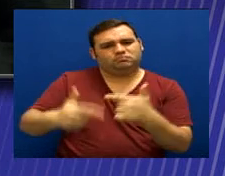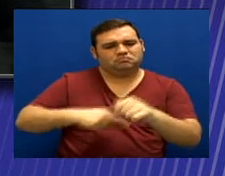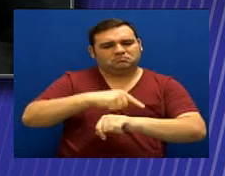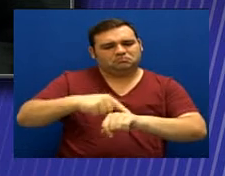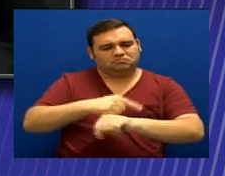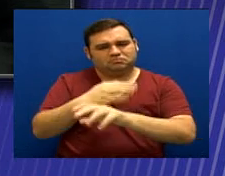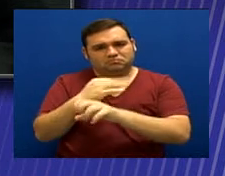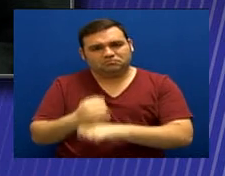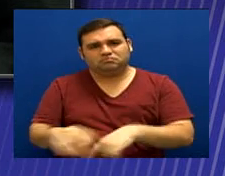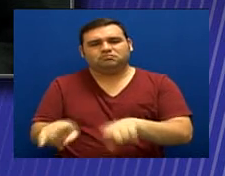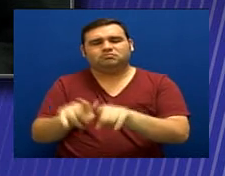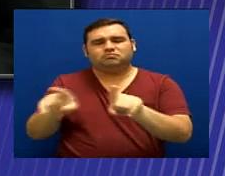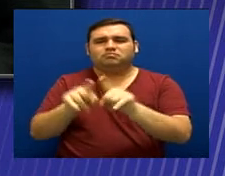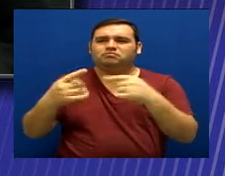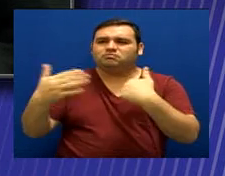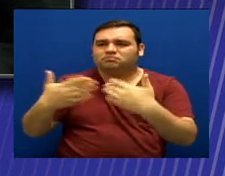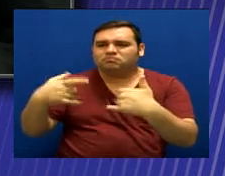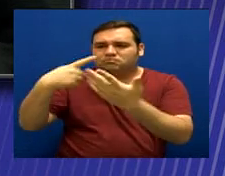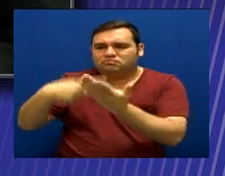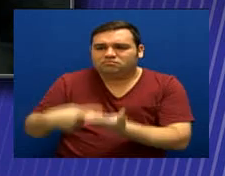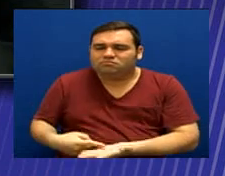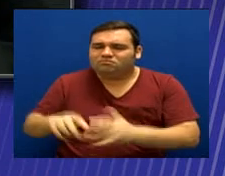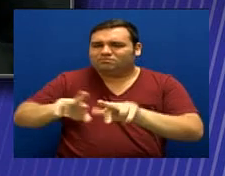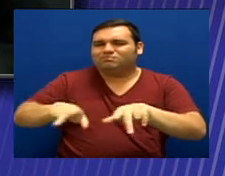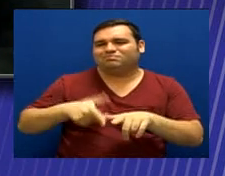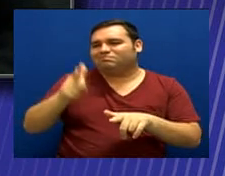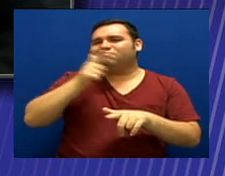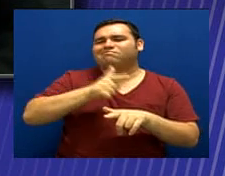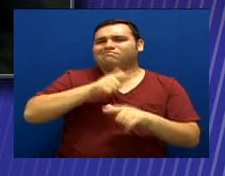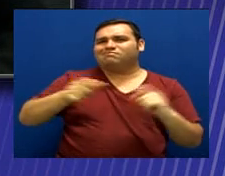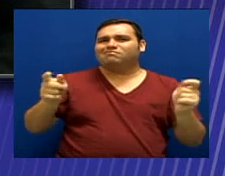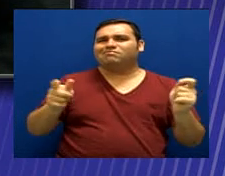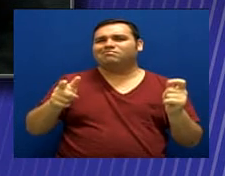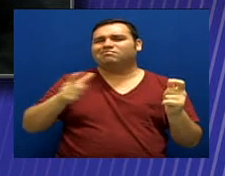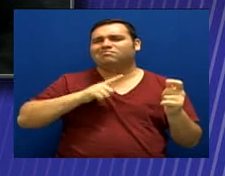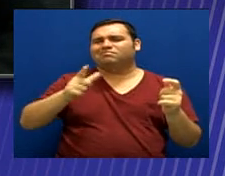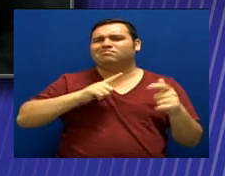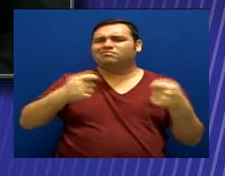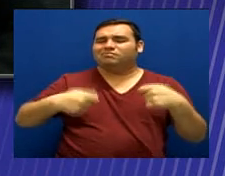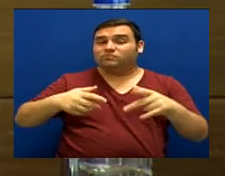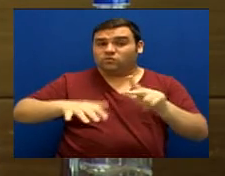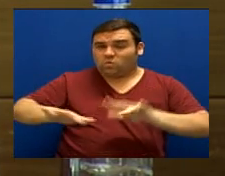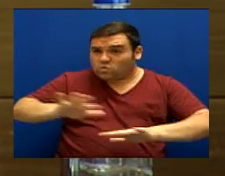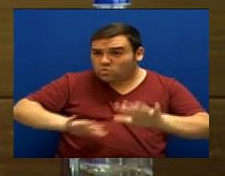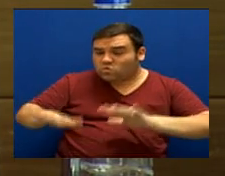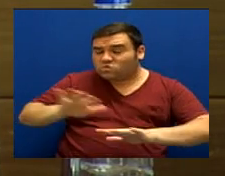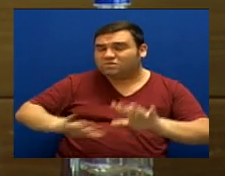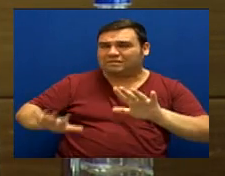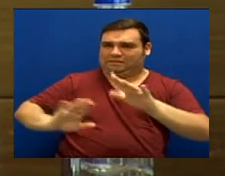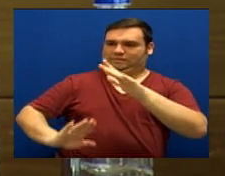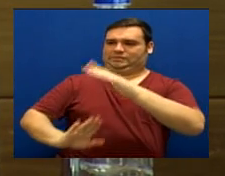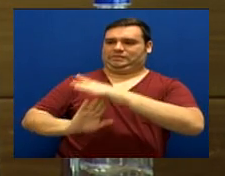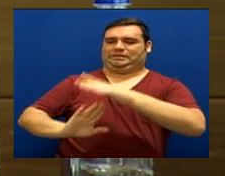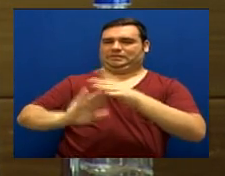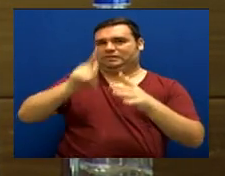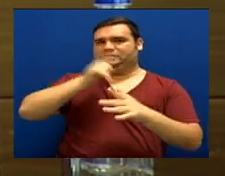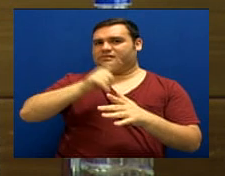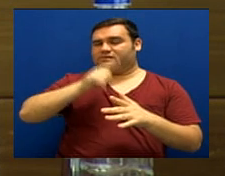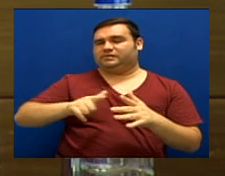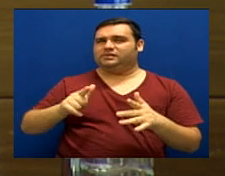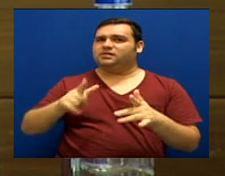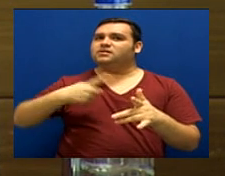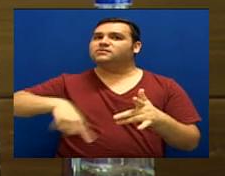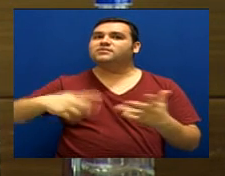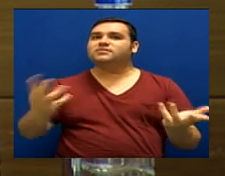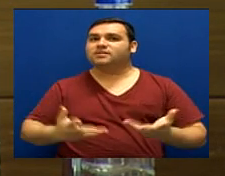mas as negociações salariais toda a gente chega nós temos que tomar muito cuidado para que não chegue a esses valores